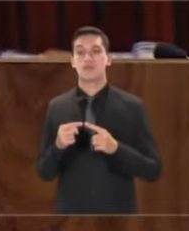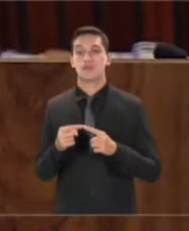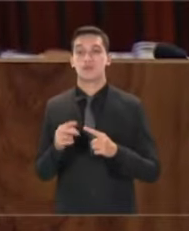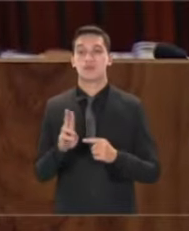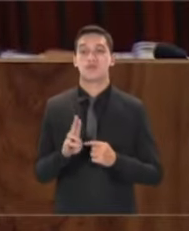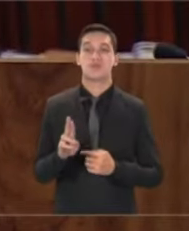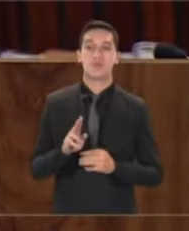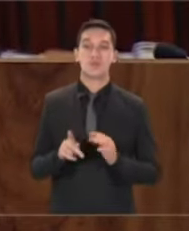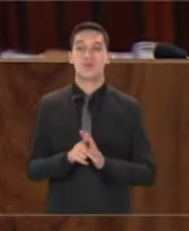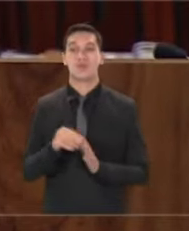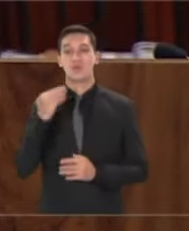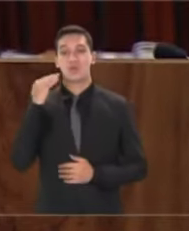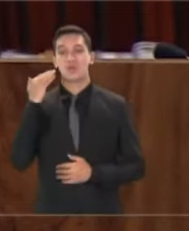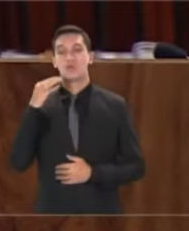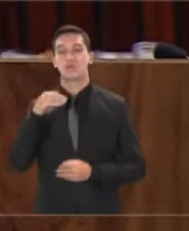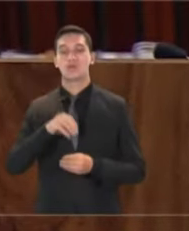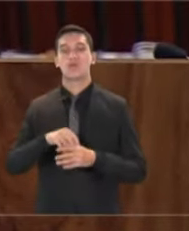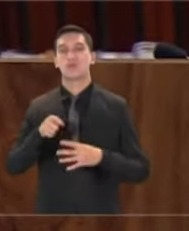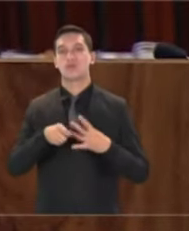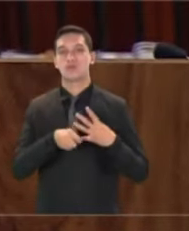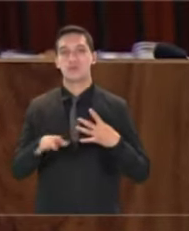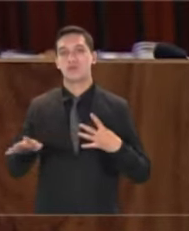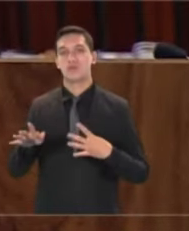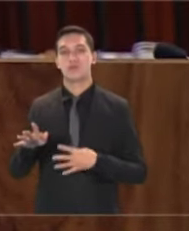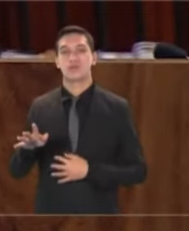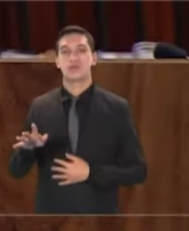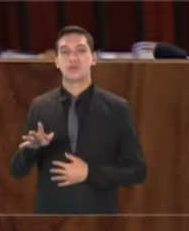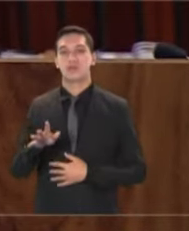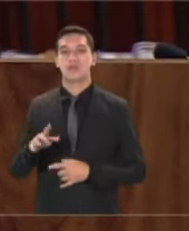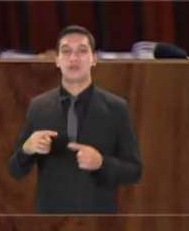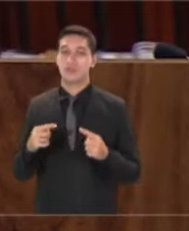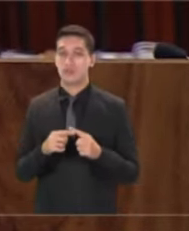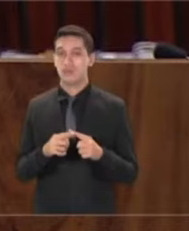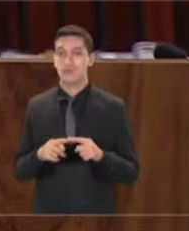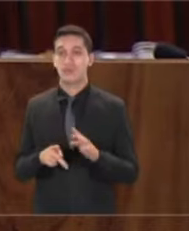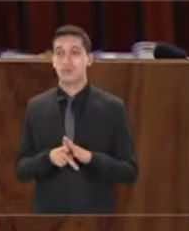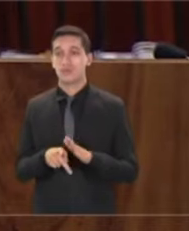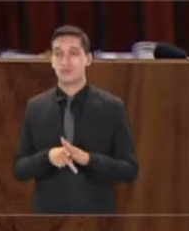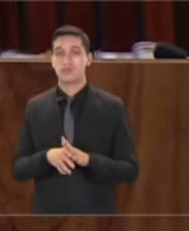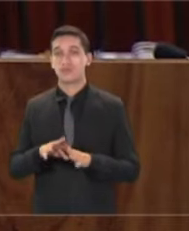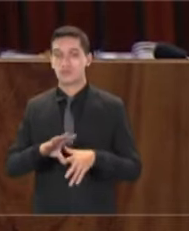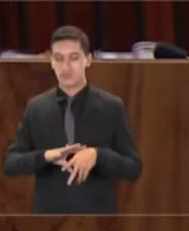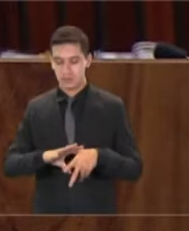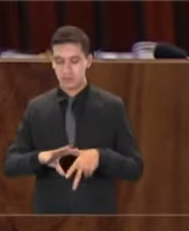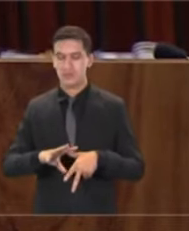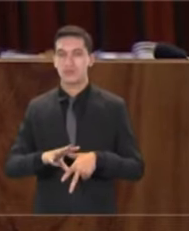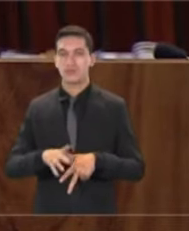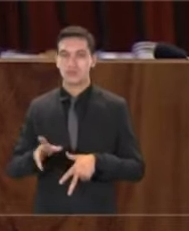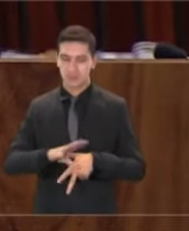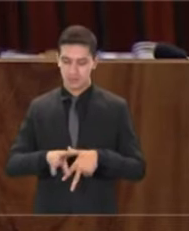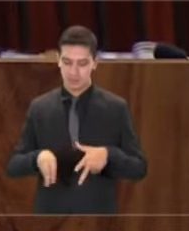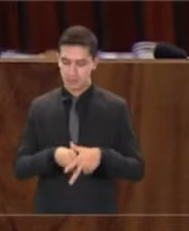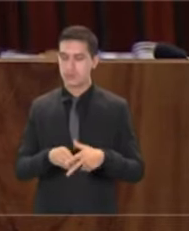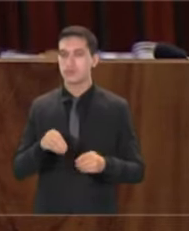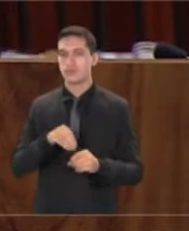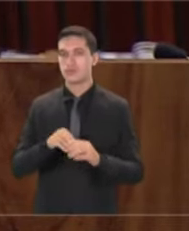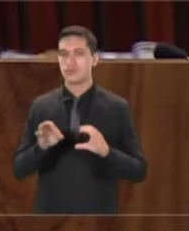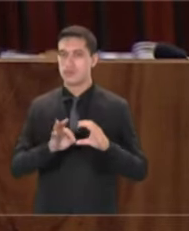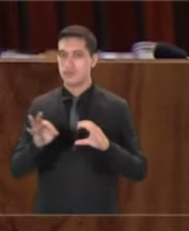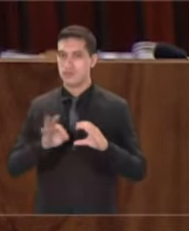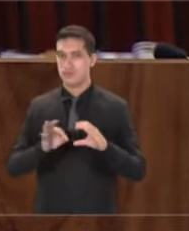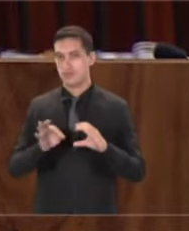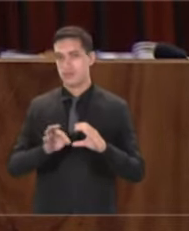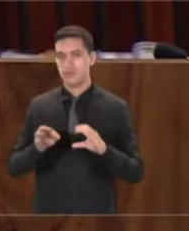do entendimento jurisprudencial acerca da fraude à cota de gêneros que temos consagrado na Corte,